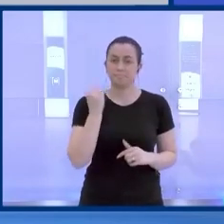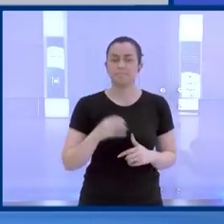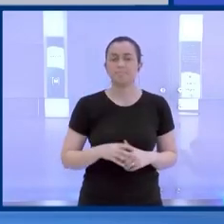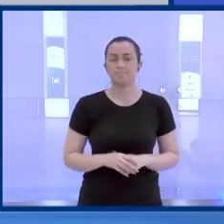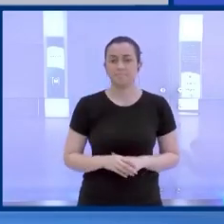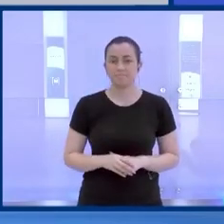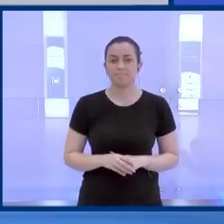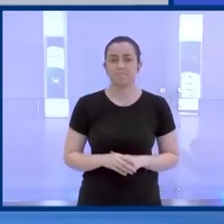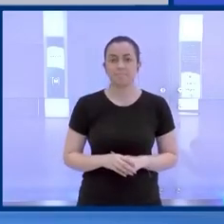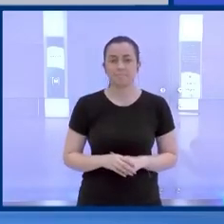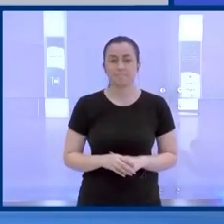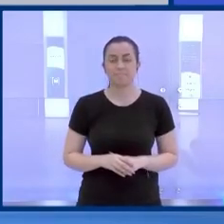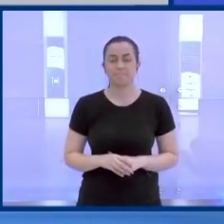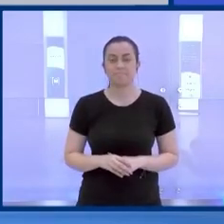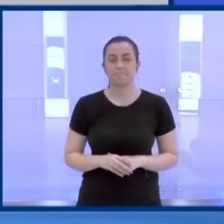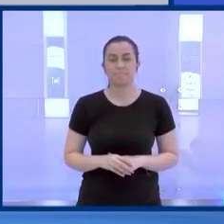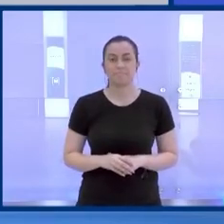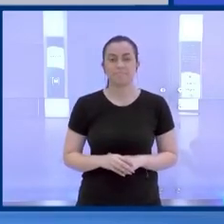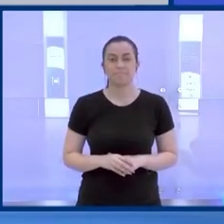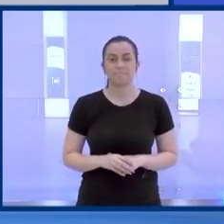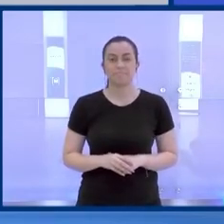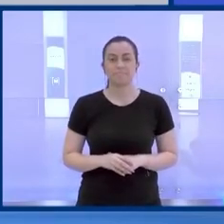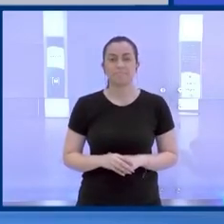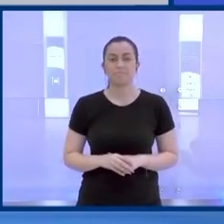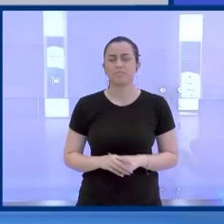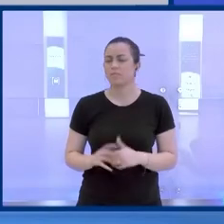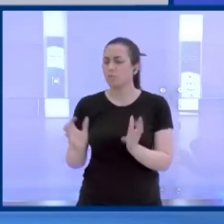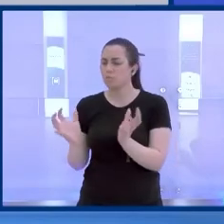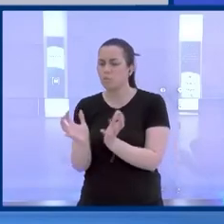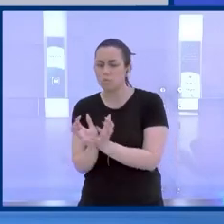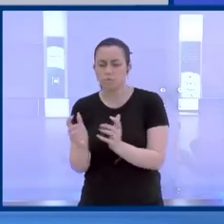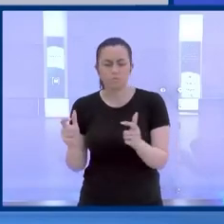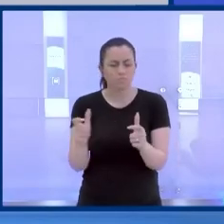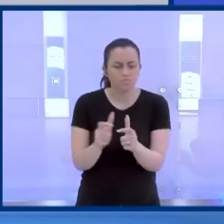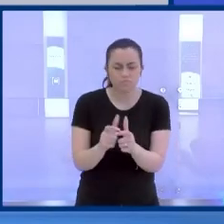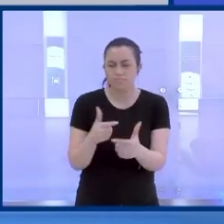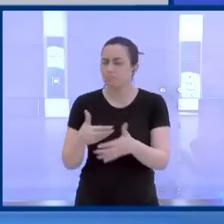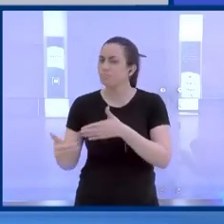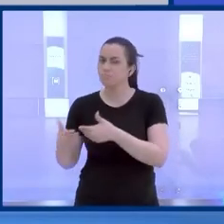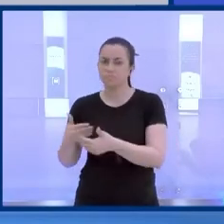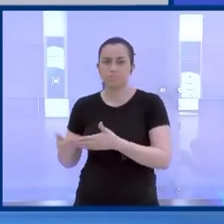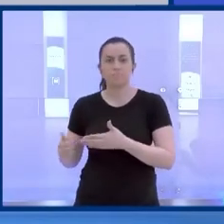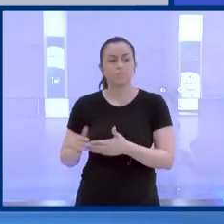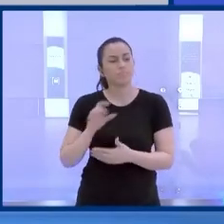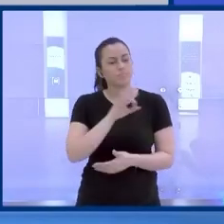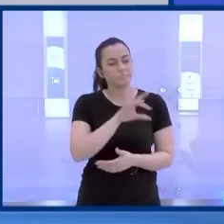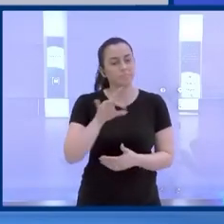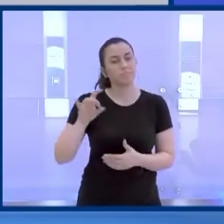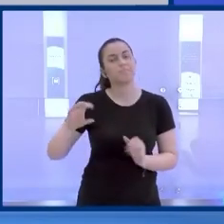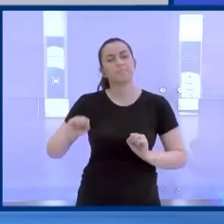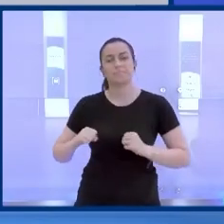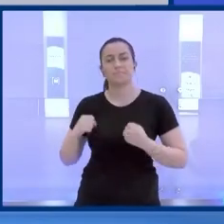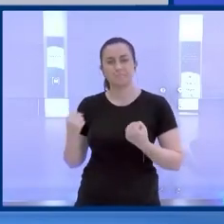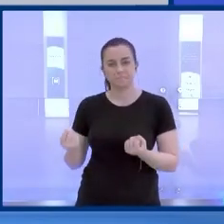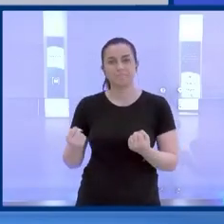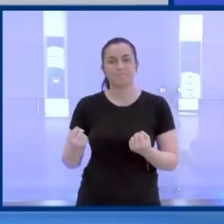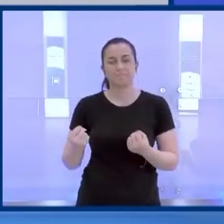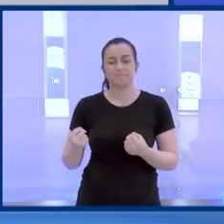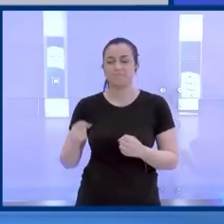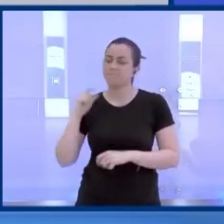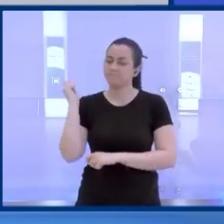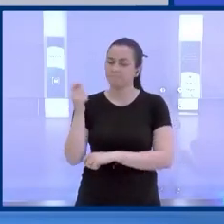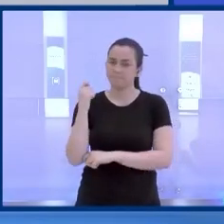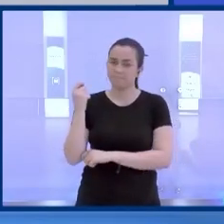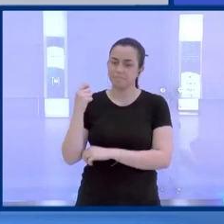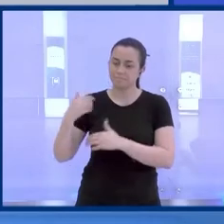de tantas pessoas, de tantos grupos, de tantas mãos, fez com que o Estado